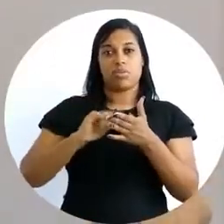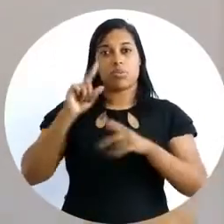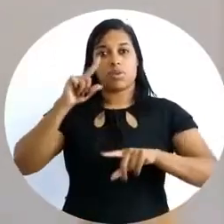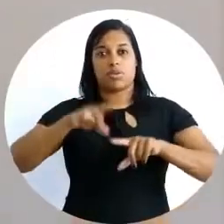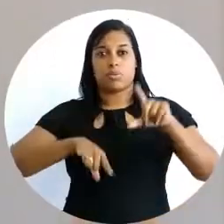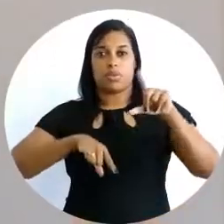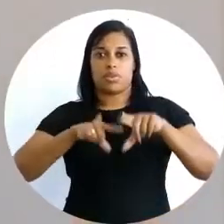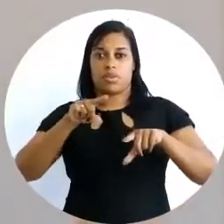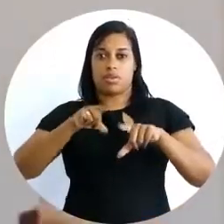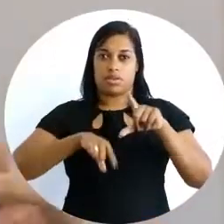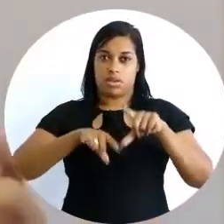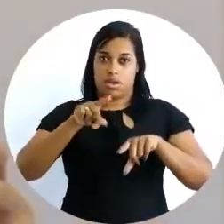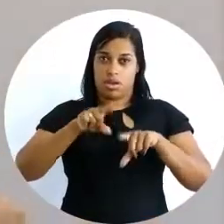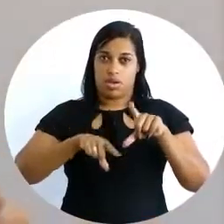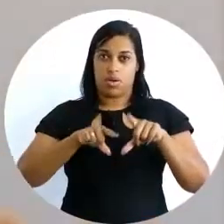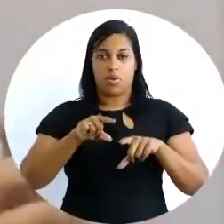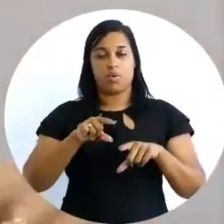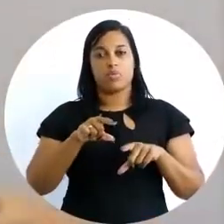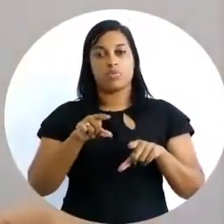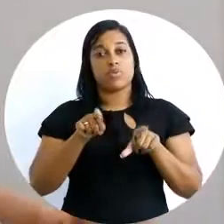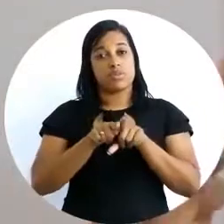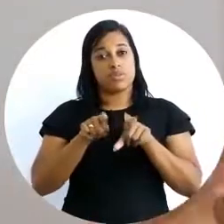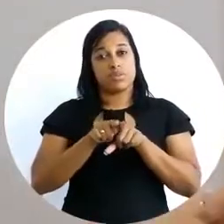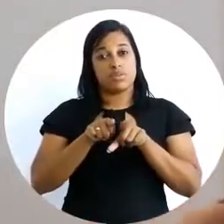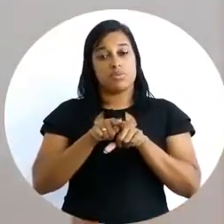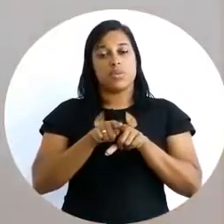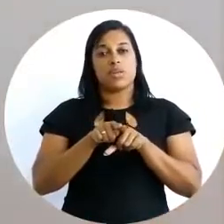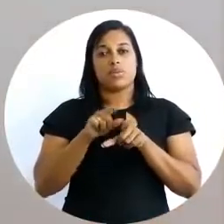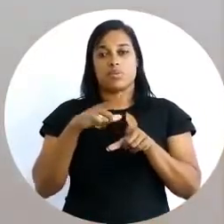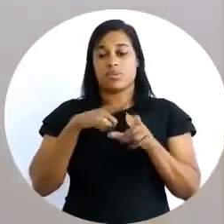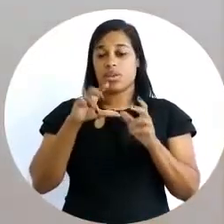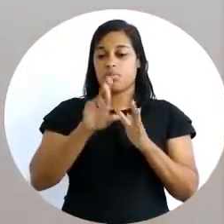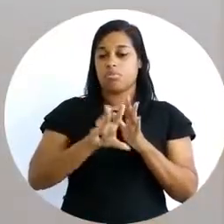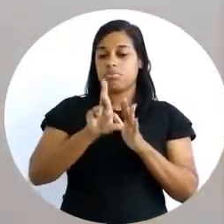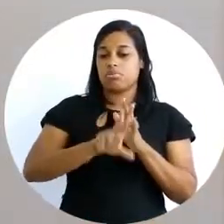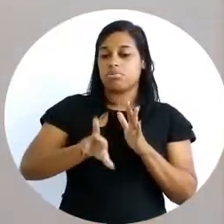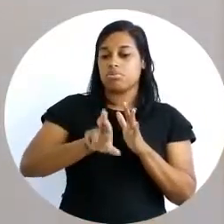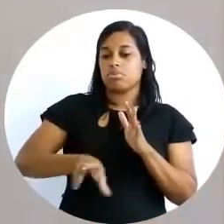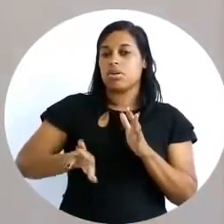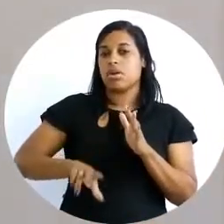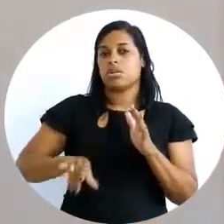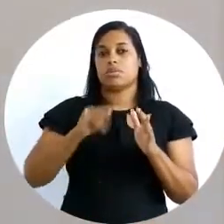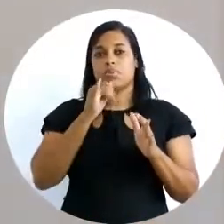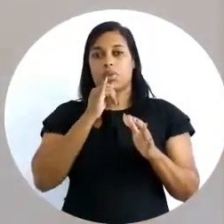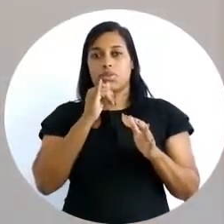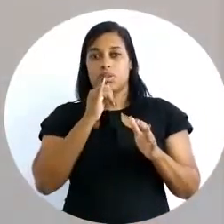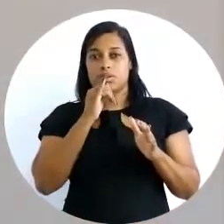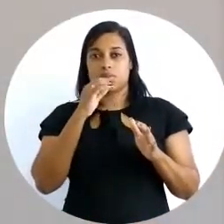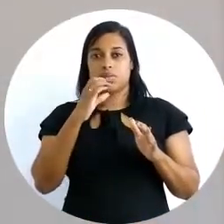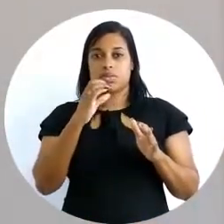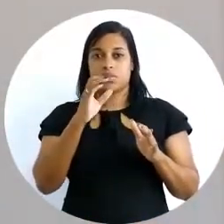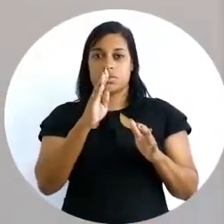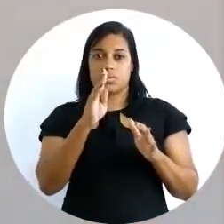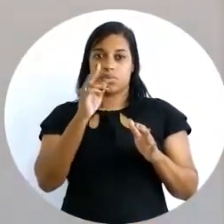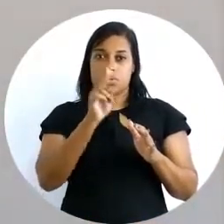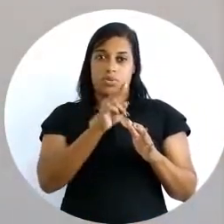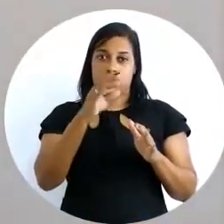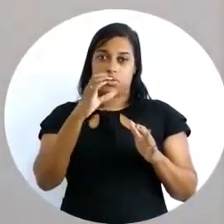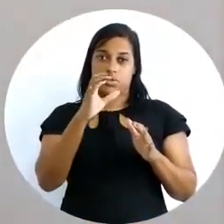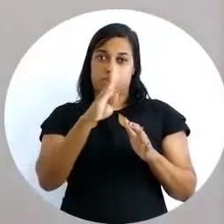do material bibliográfico, ou vir inclusive a parte, quando a gente tem diversas publicações, por exemplo, a CDU e a